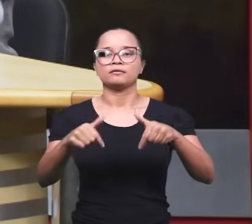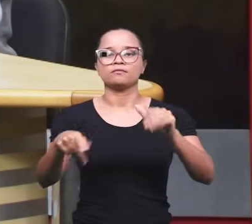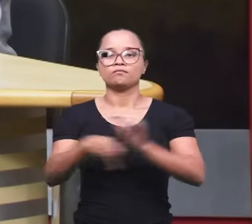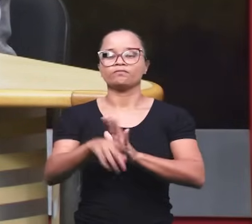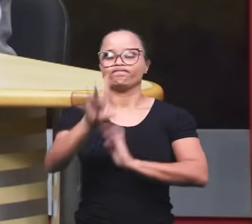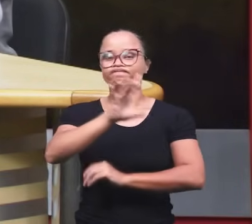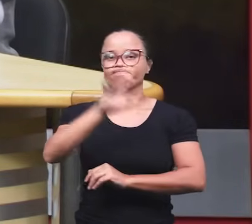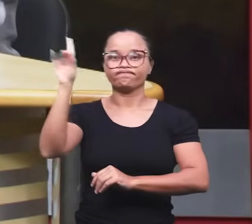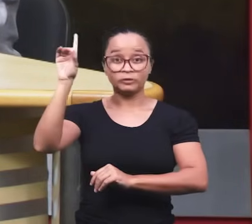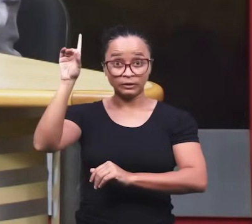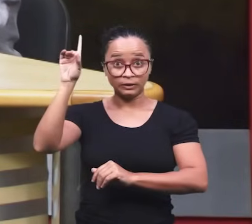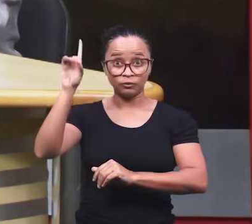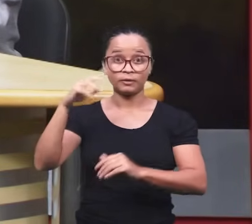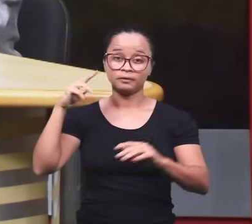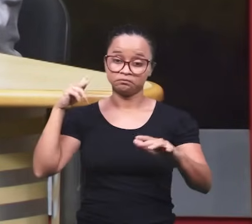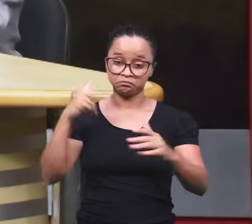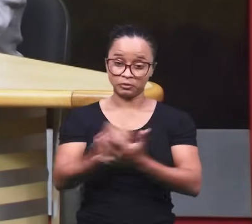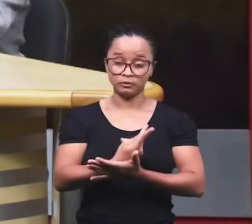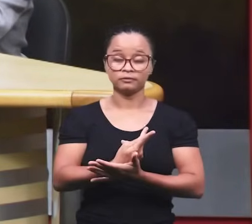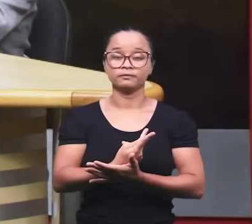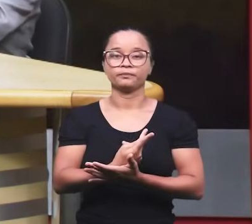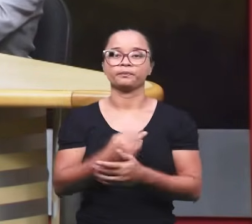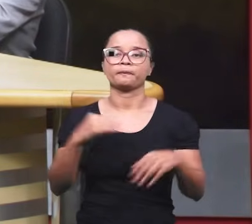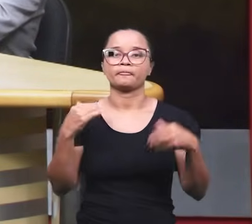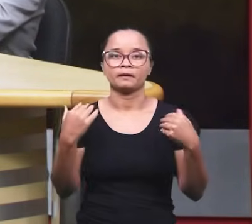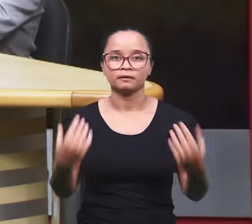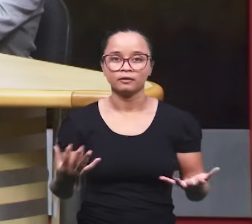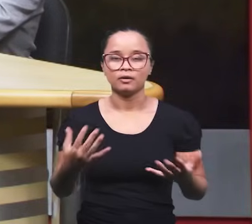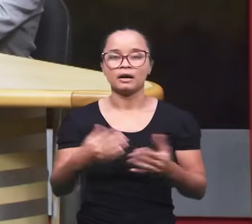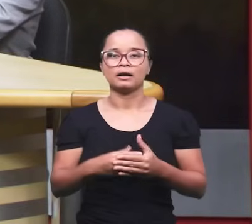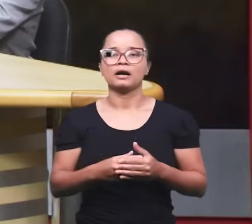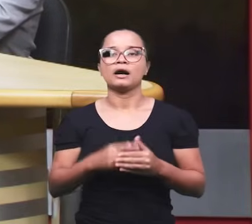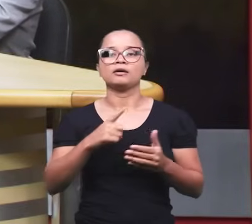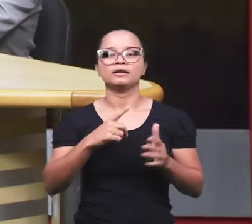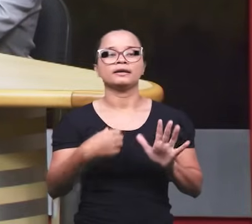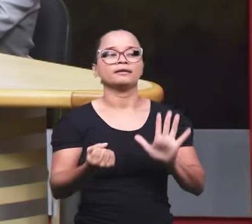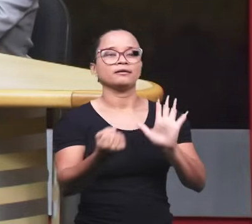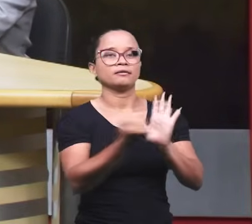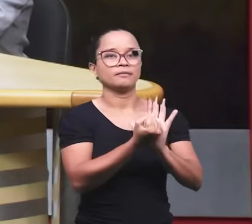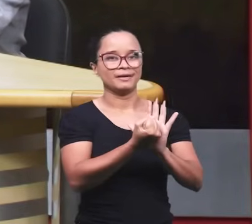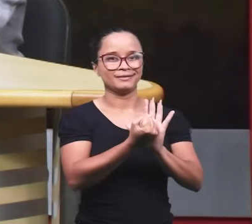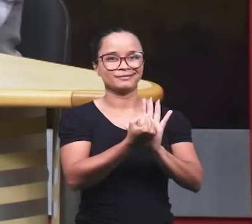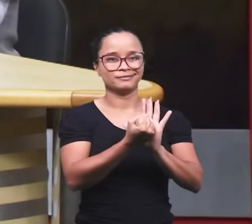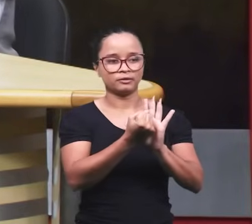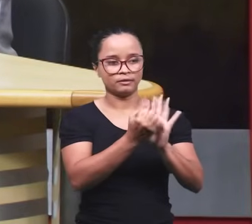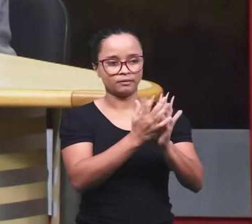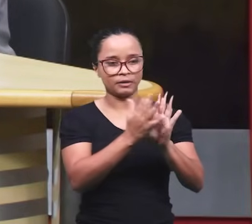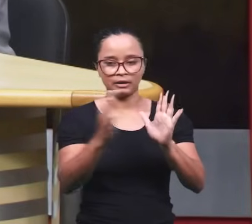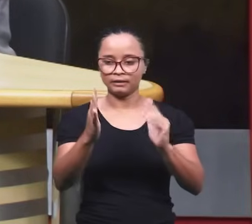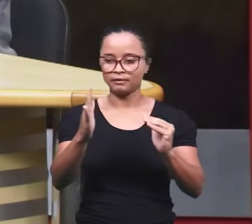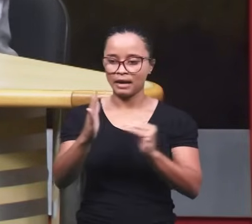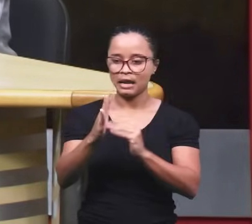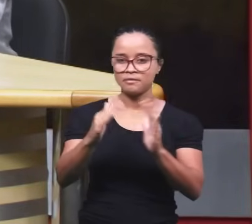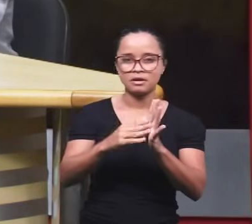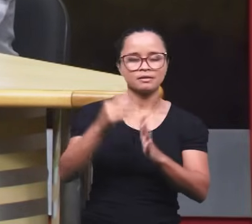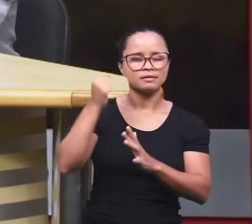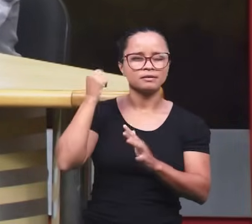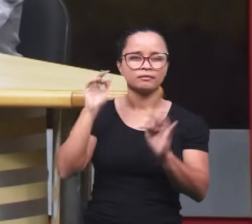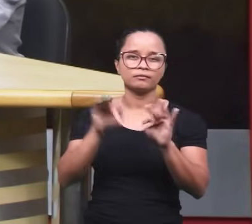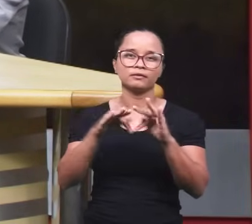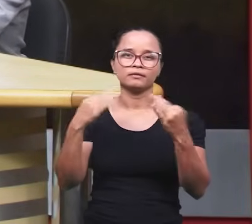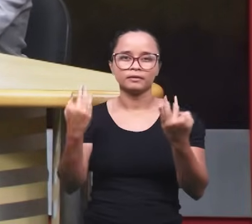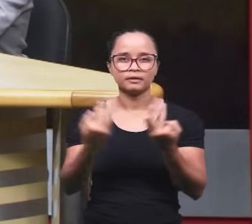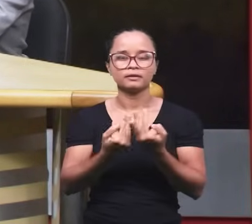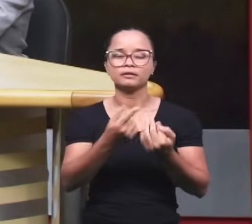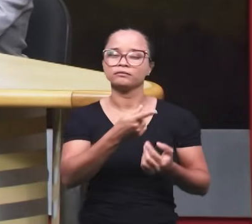que esse projeto aconteça do ponto de vista desses Marcos antigos para a família o Ricardo falou um